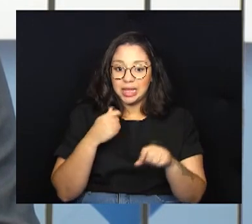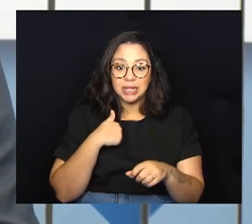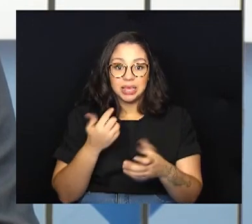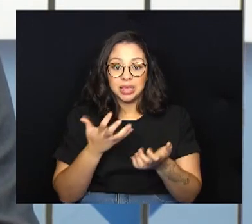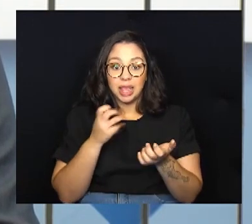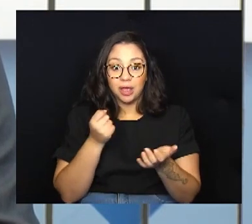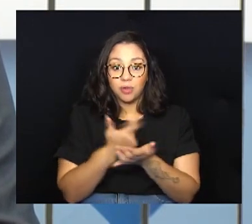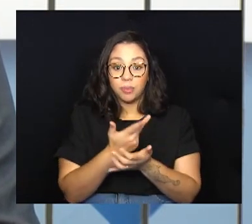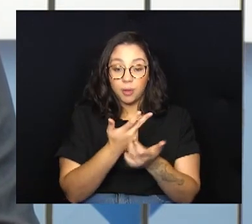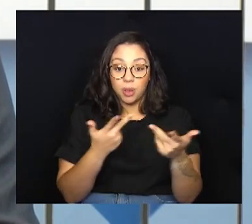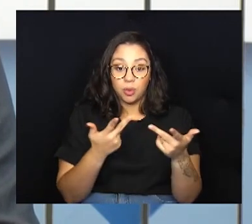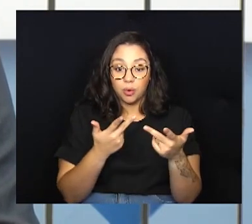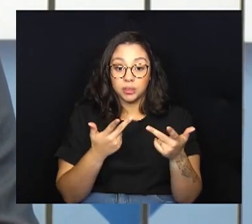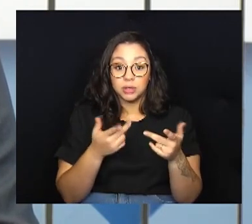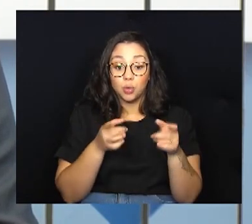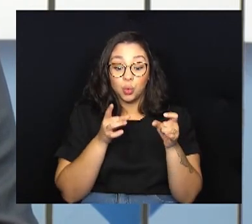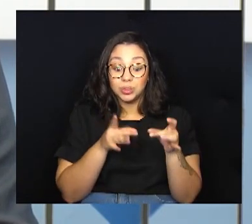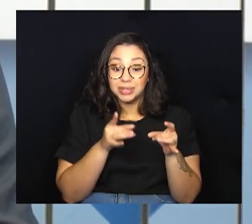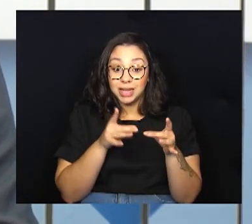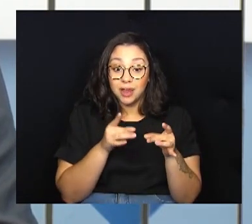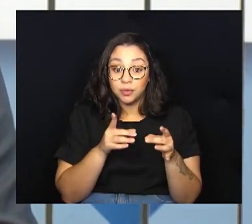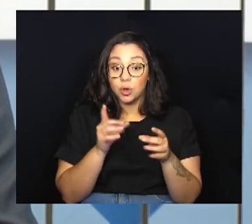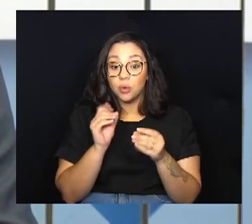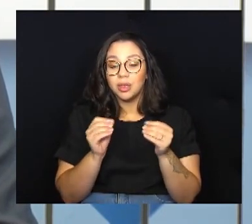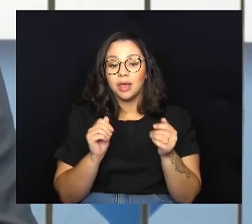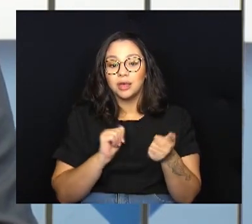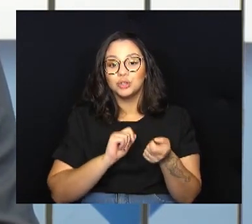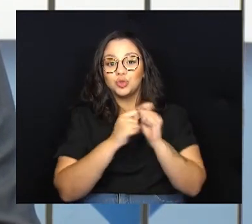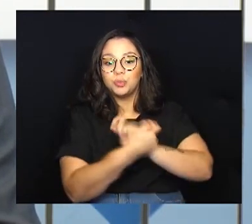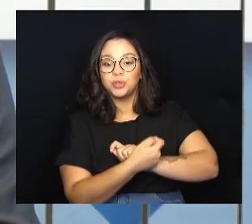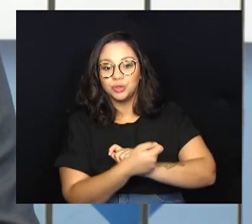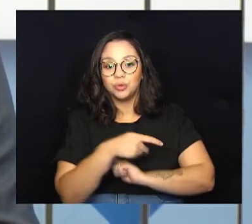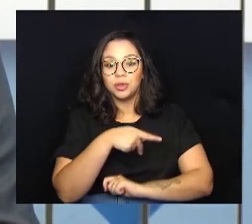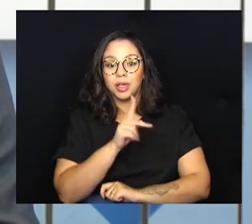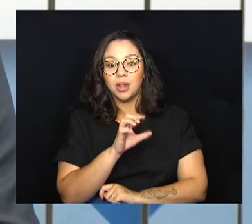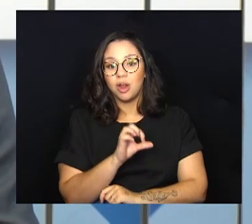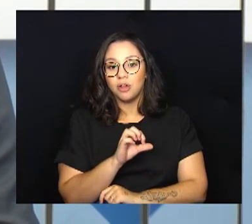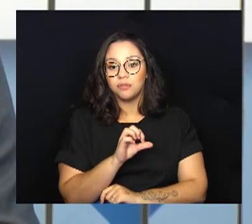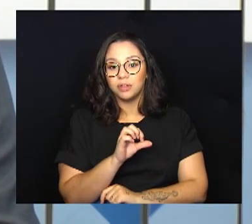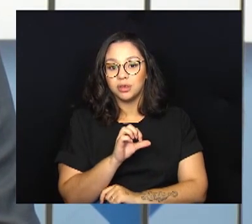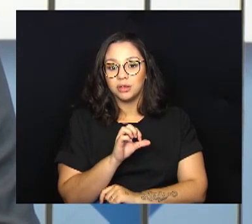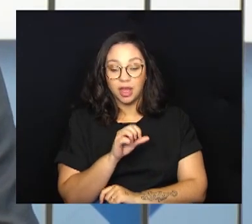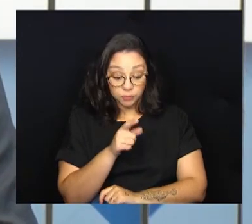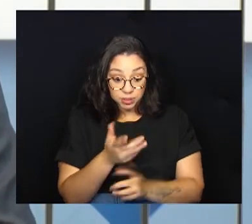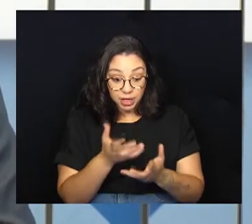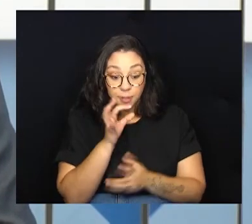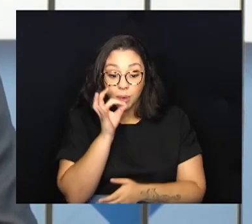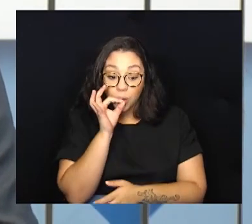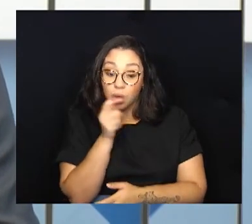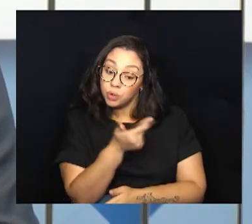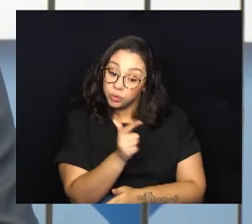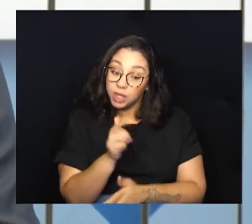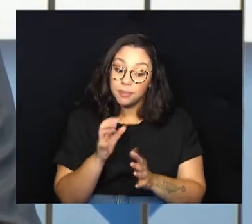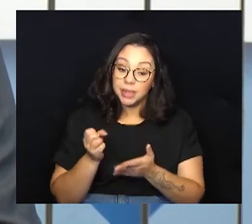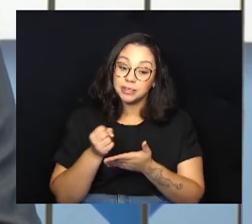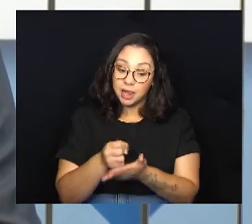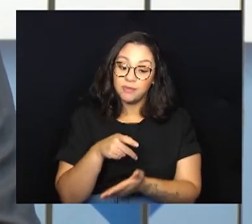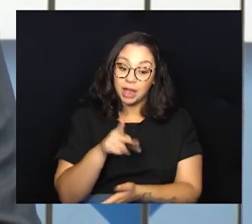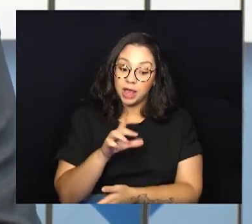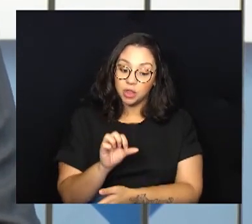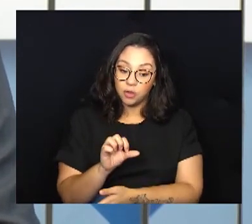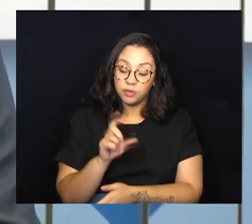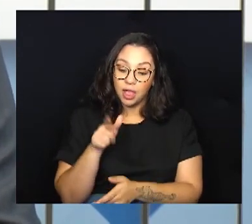laboratório clandestino, obviamente, para o impacto no organismo, nós estamos colocando assim uma substância que pode causar